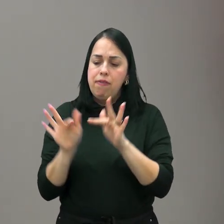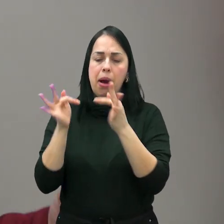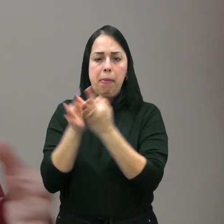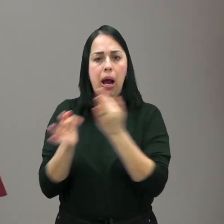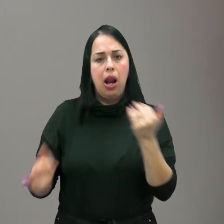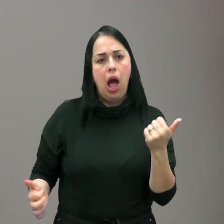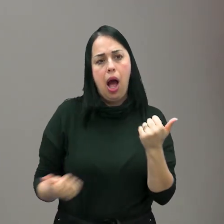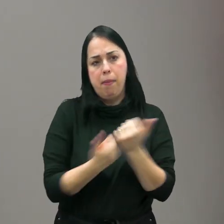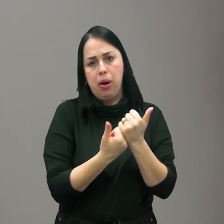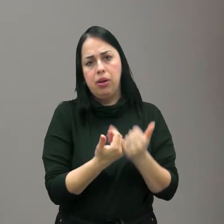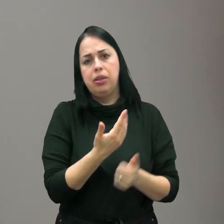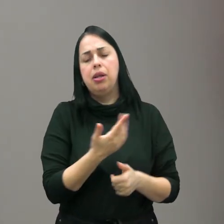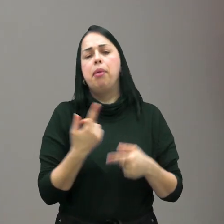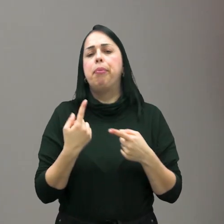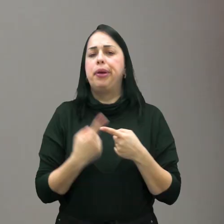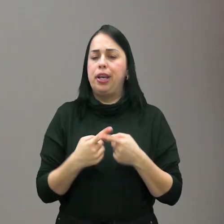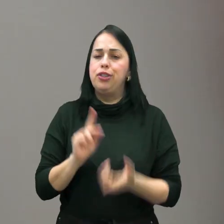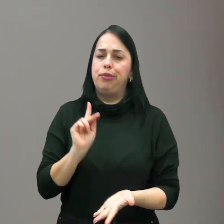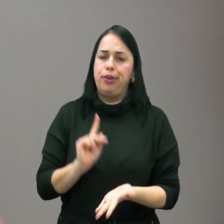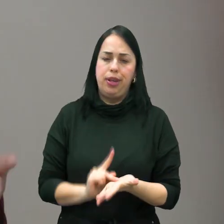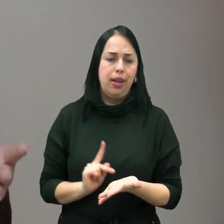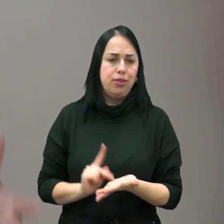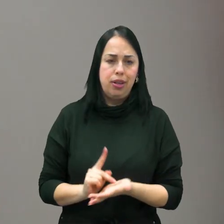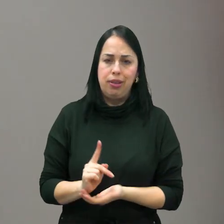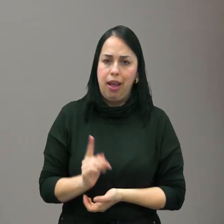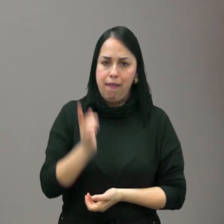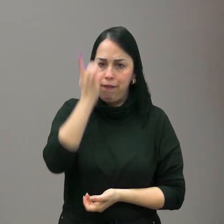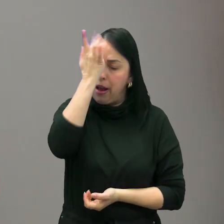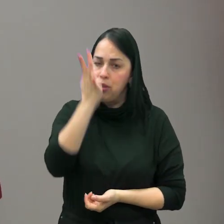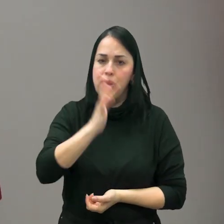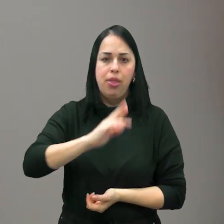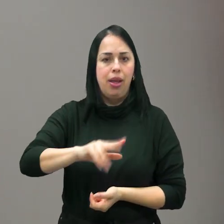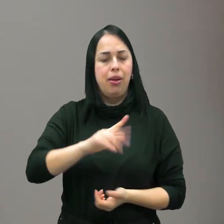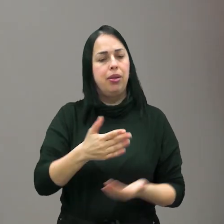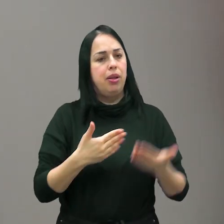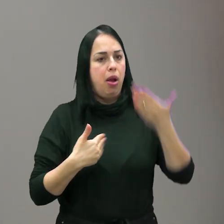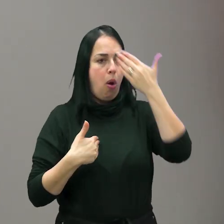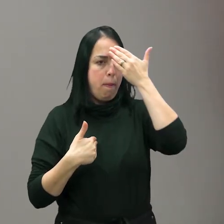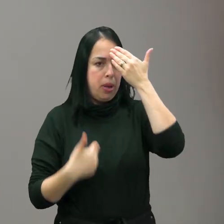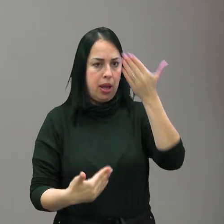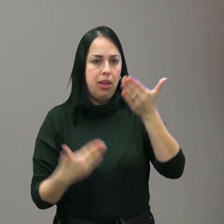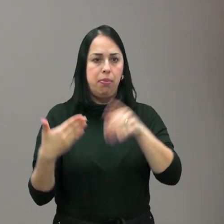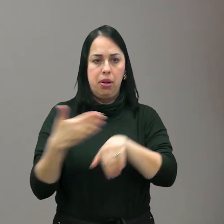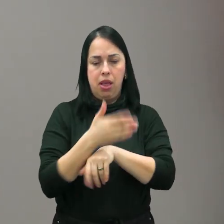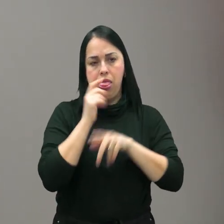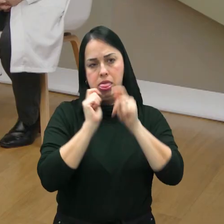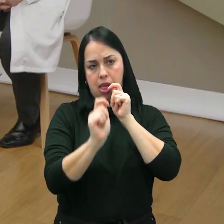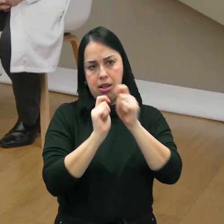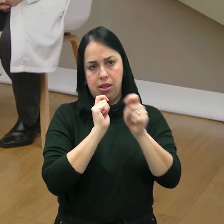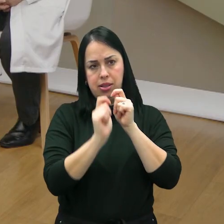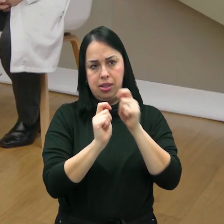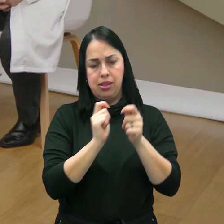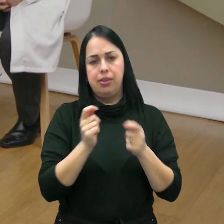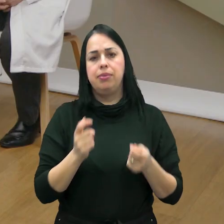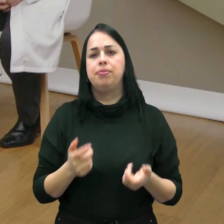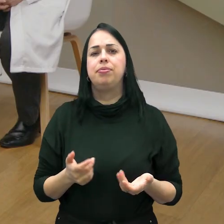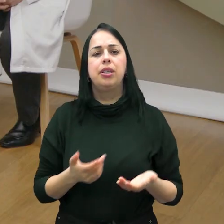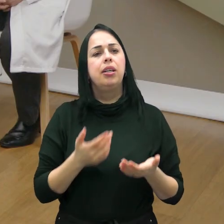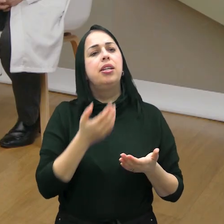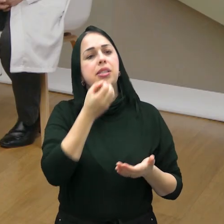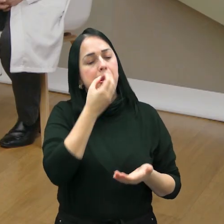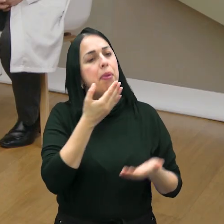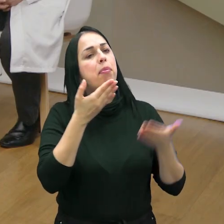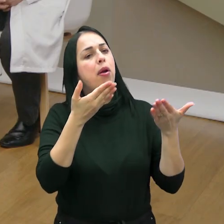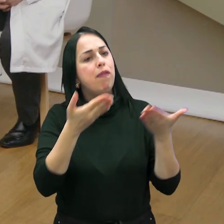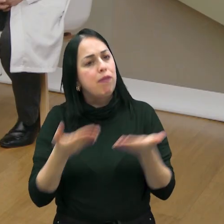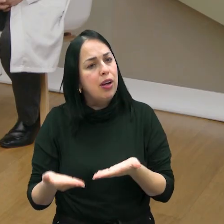também as pessoas ali do entorno, porque de fato não é uma situação fácil. Doutor, muito obrigada, viu, pela participação aqui com a gente